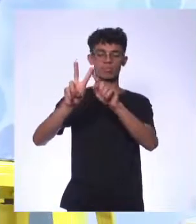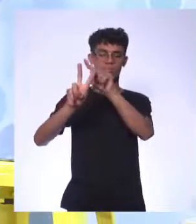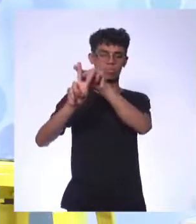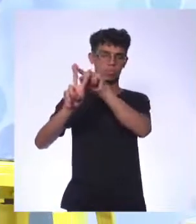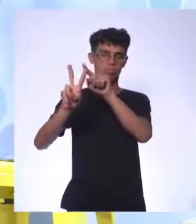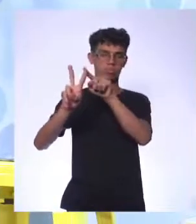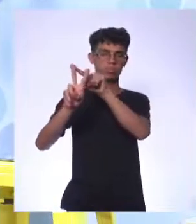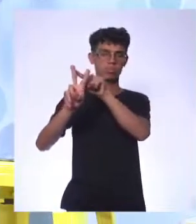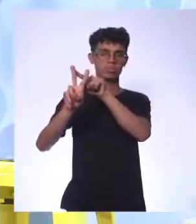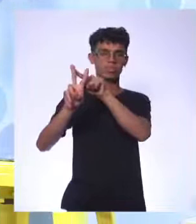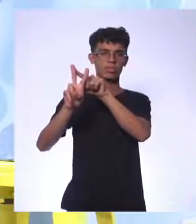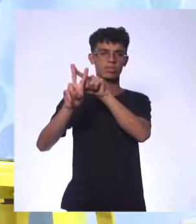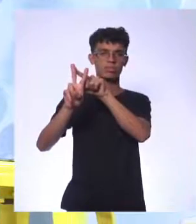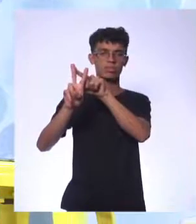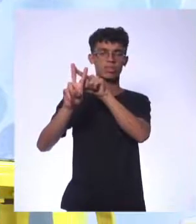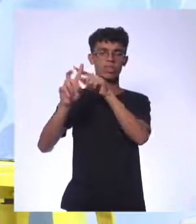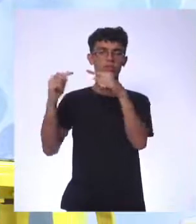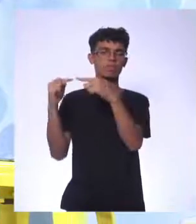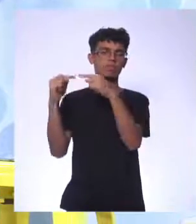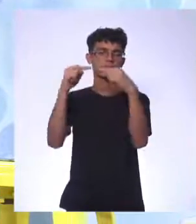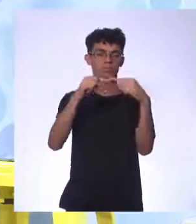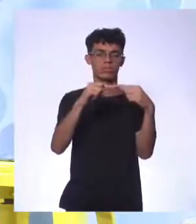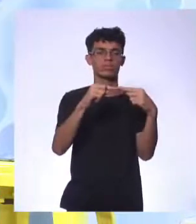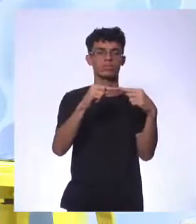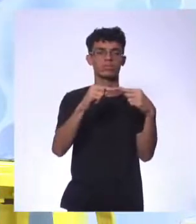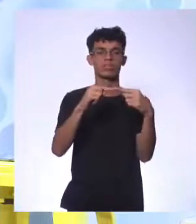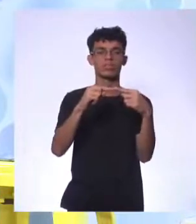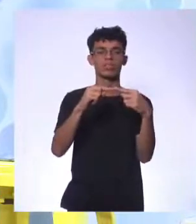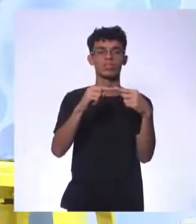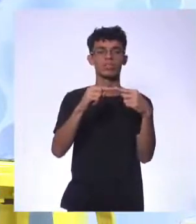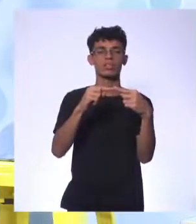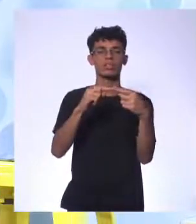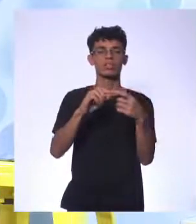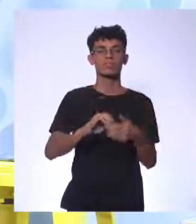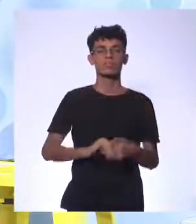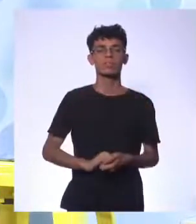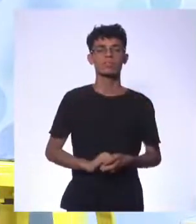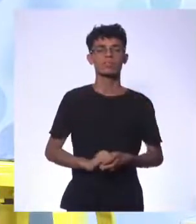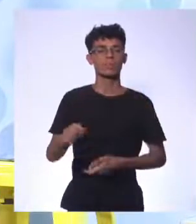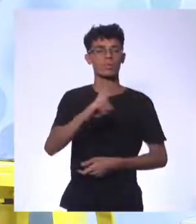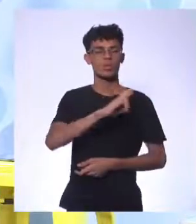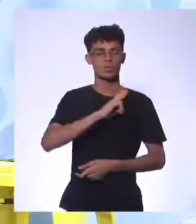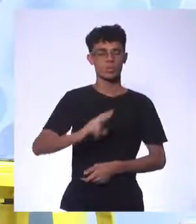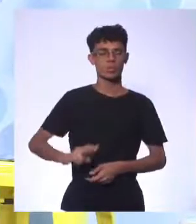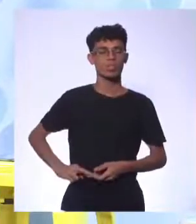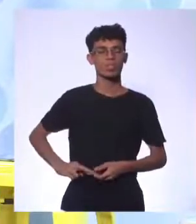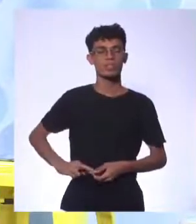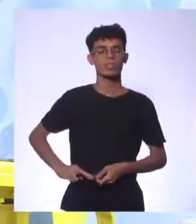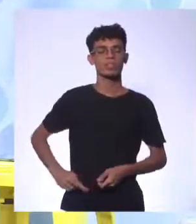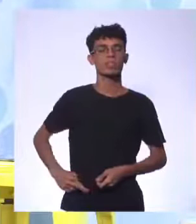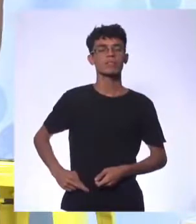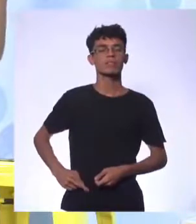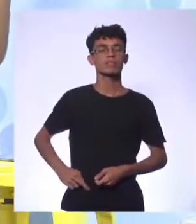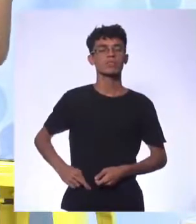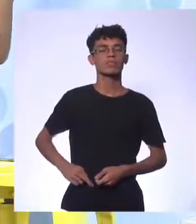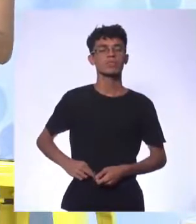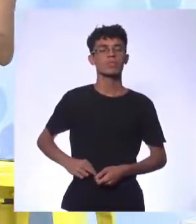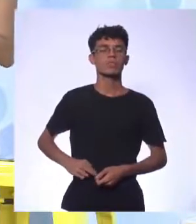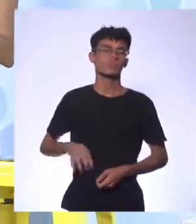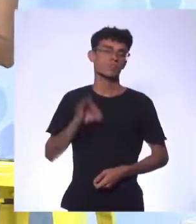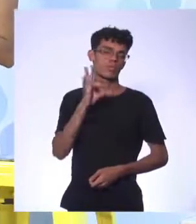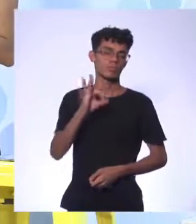elas estão voltadas, elas têm o interesse de reforçar a República como um modelo ideal. República